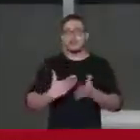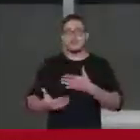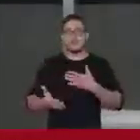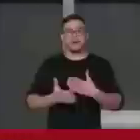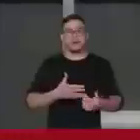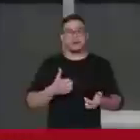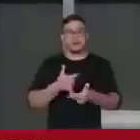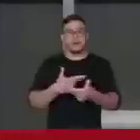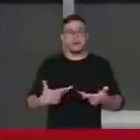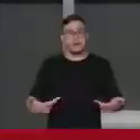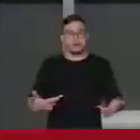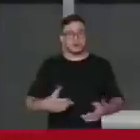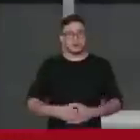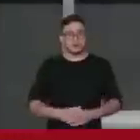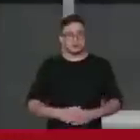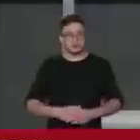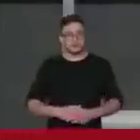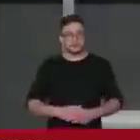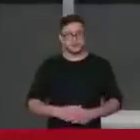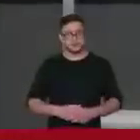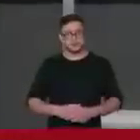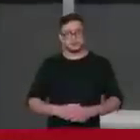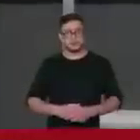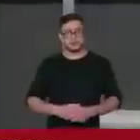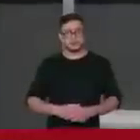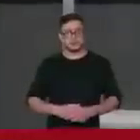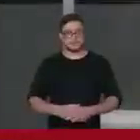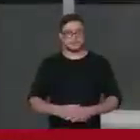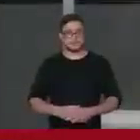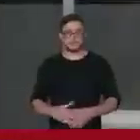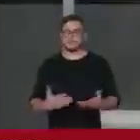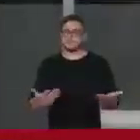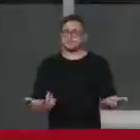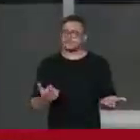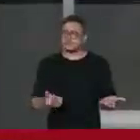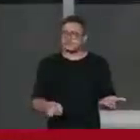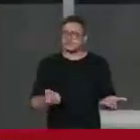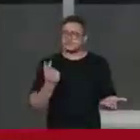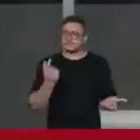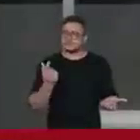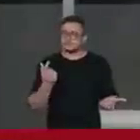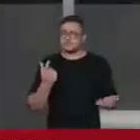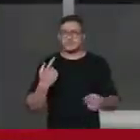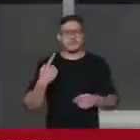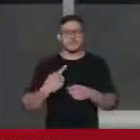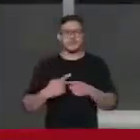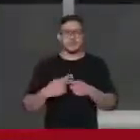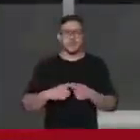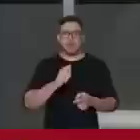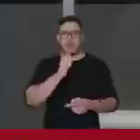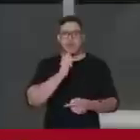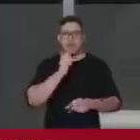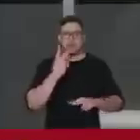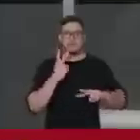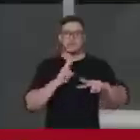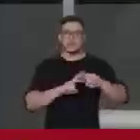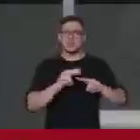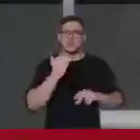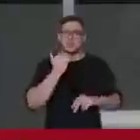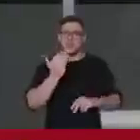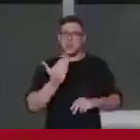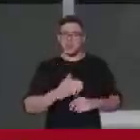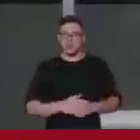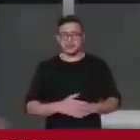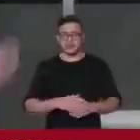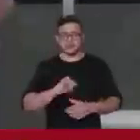fizeram ontem e é de se estranhar porque nenhum desses terroristas foi preso basta olhar as